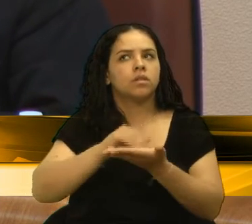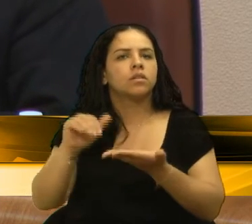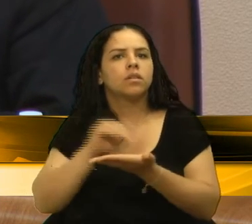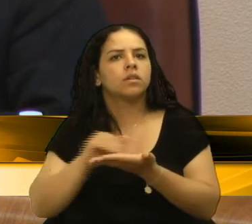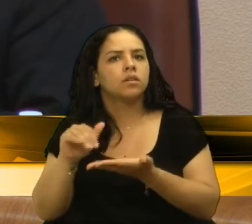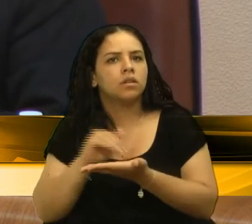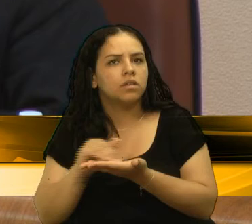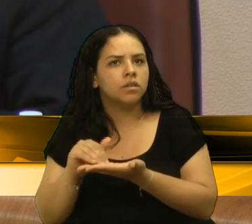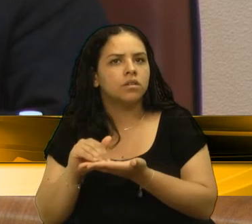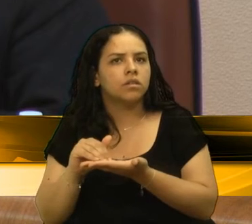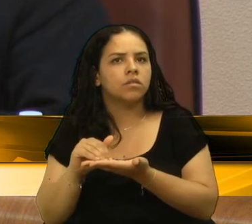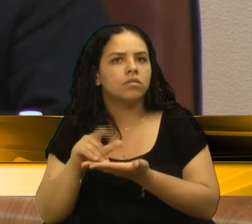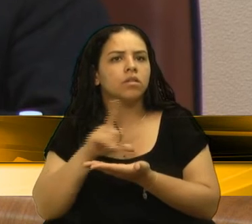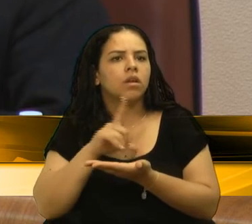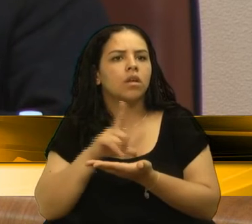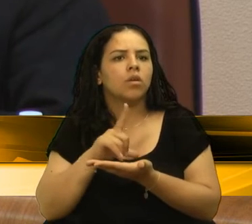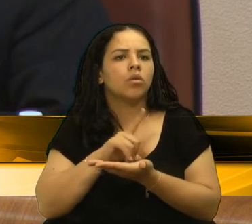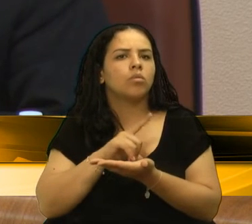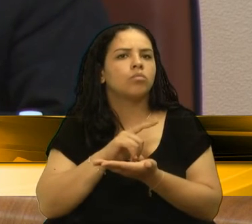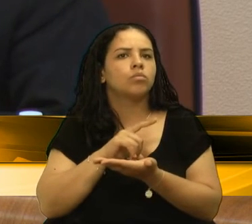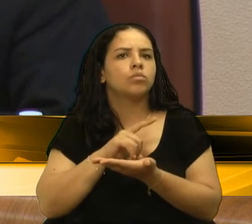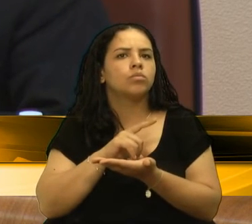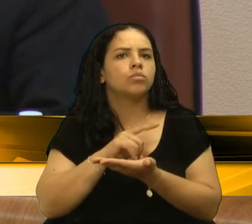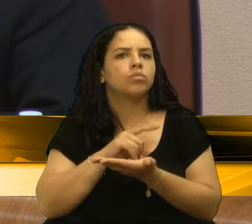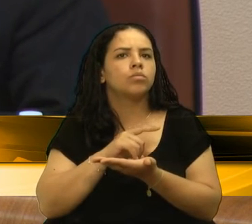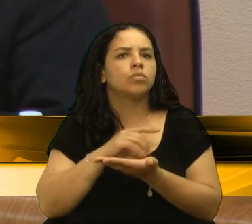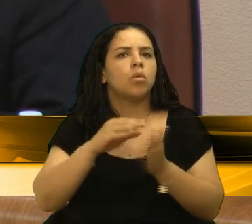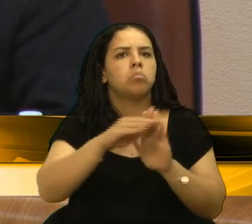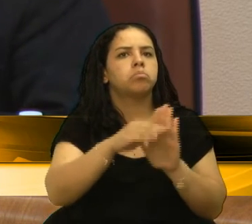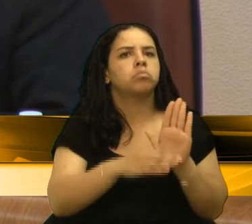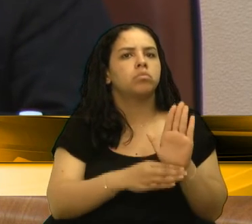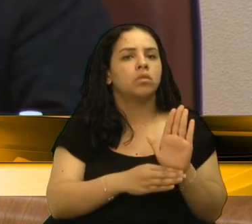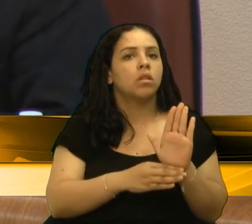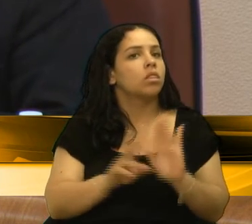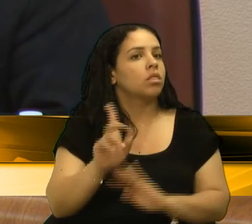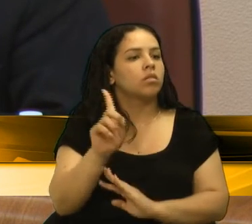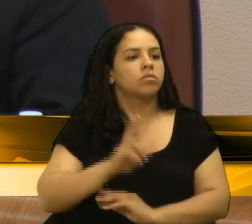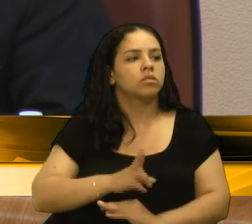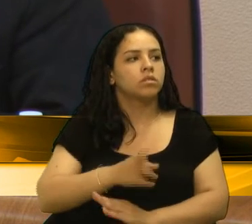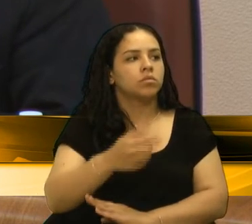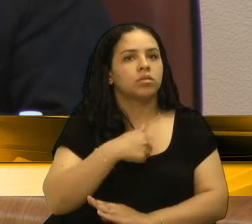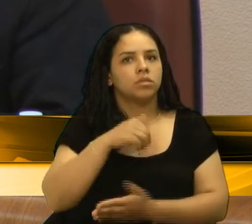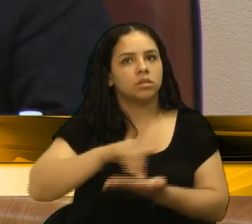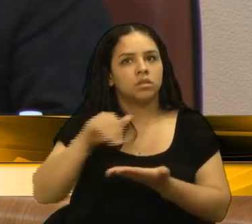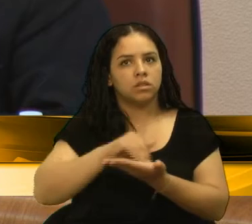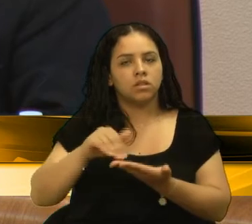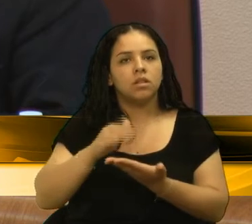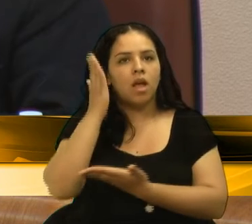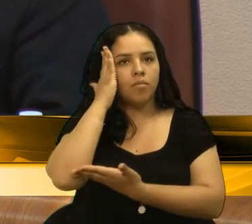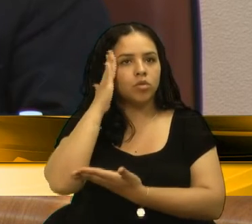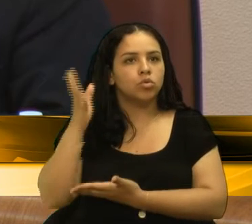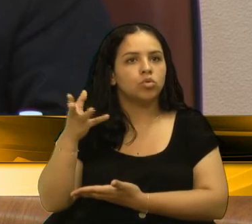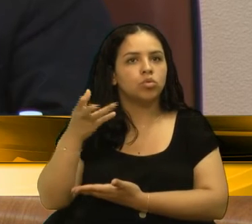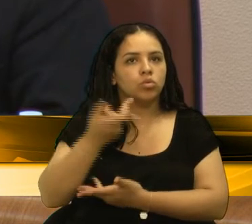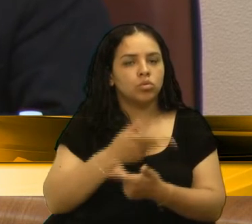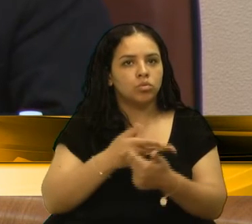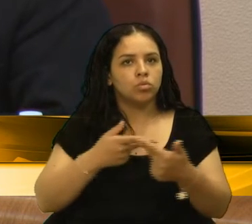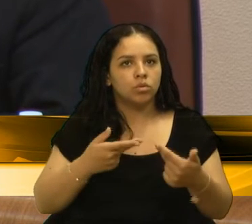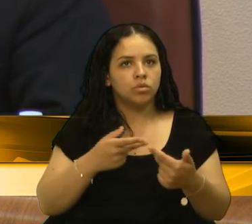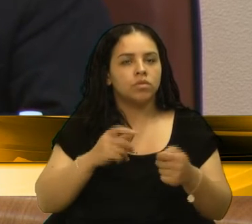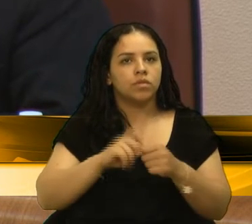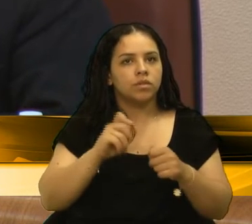a solicitação do protocolo, primeiro, esclarecer que nem sempre eu, como secretária, fico sabendo de todos os processos que são protocolados e